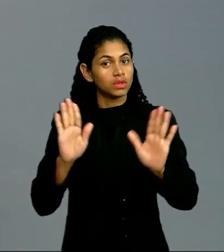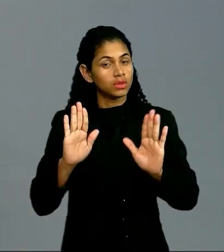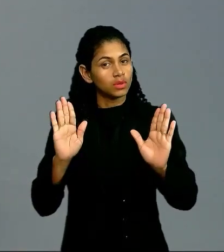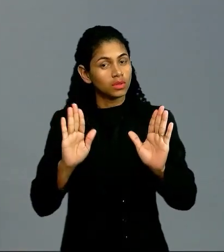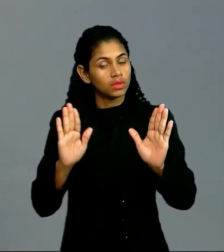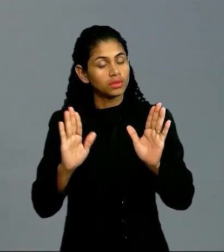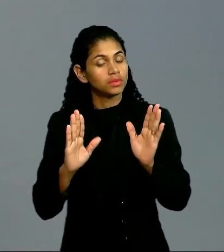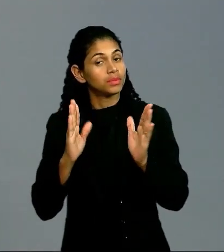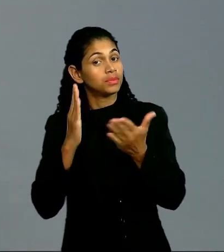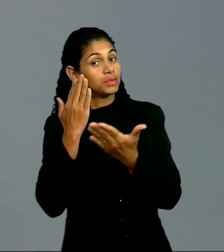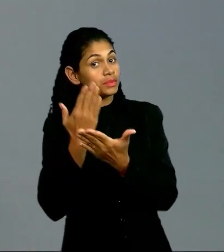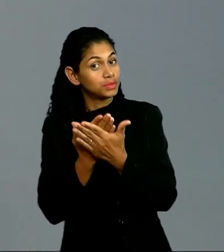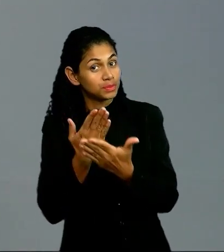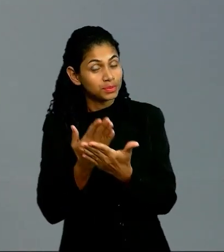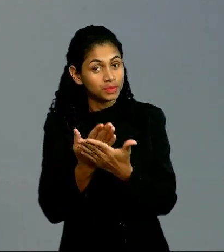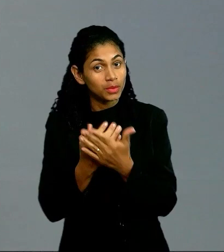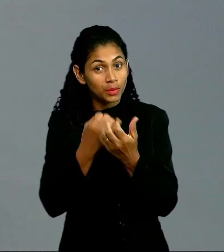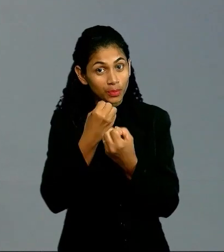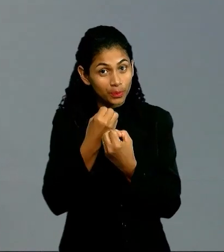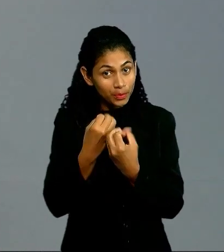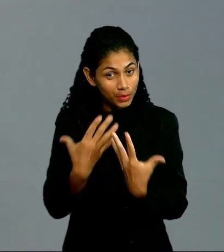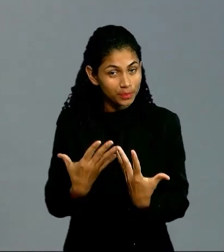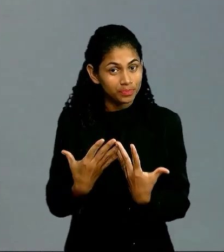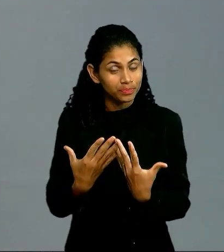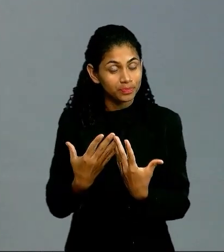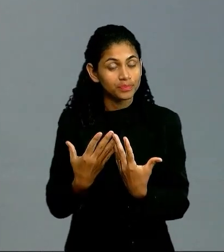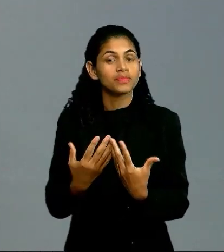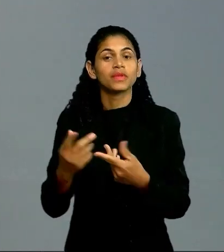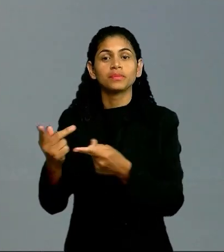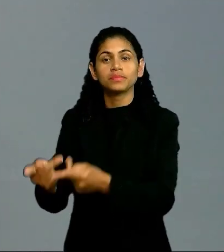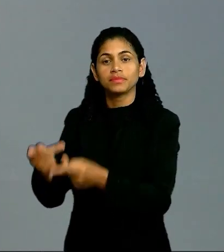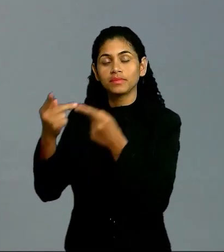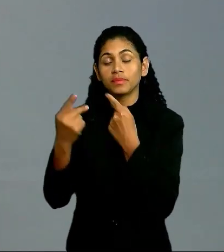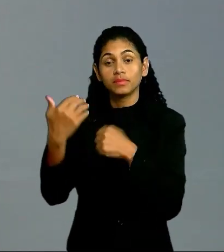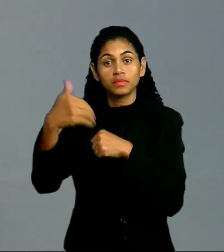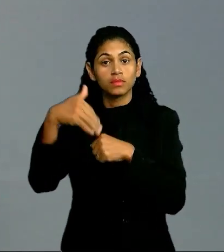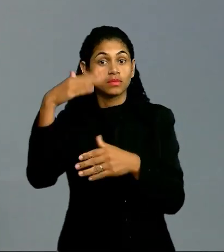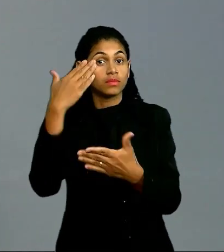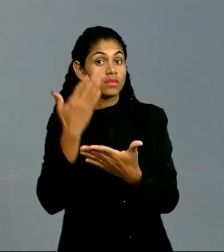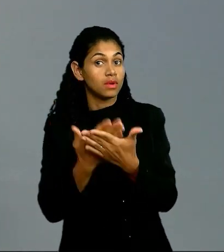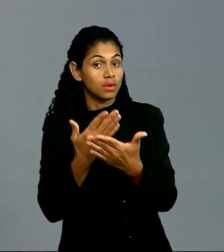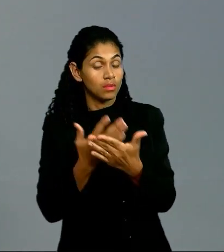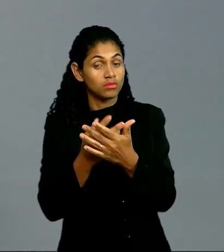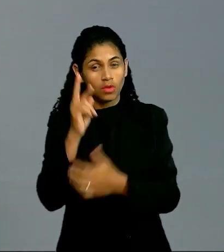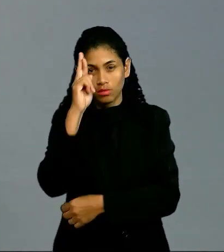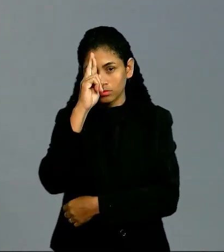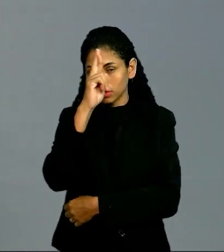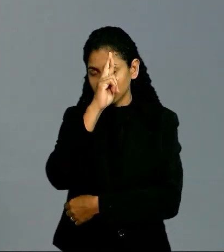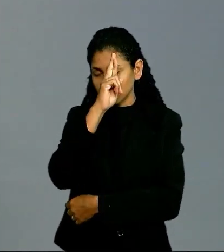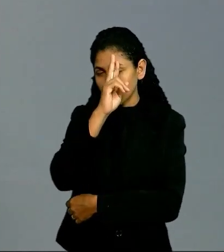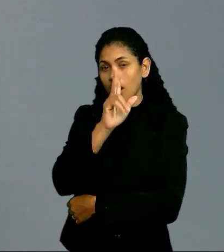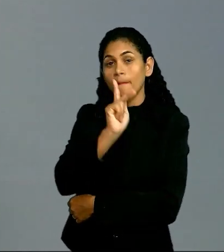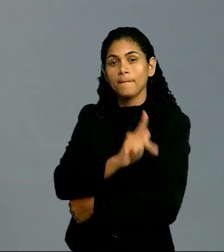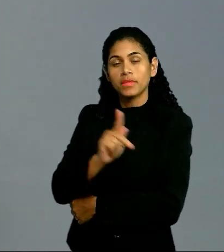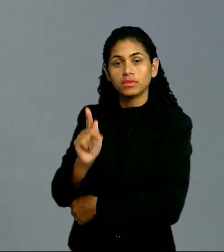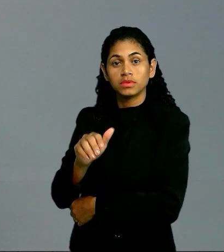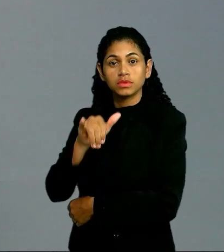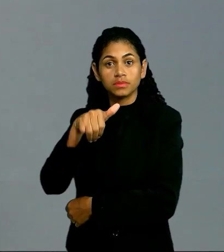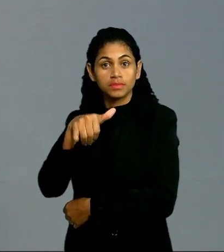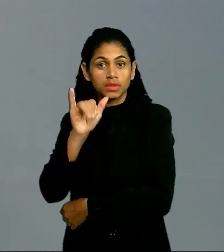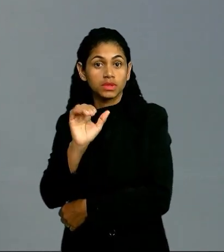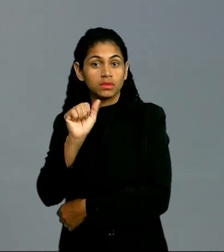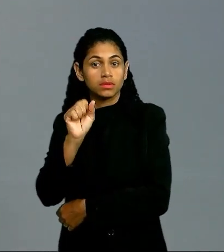Olá, querido estudante, tudo bem? Bem-vindo a mais uma aula de História. Eu sou a professora Yasmin e hoje eu trouxe